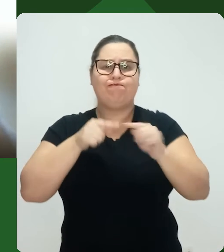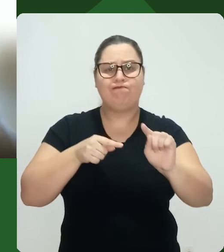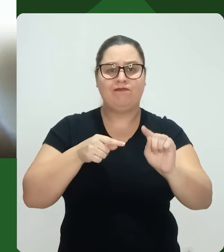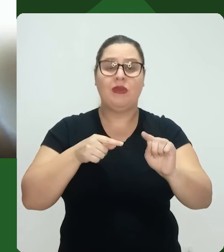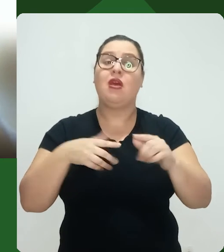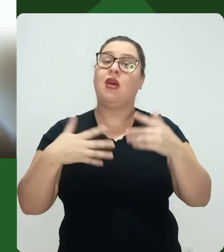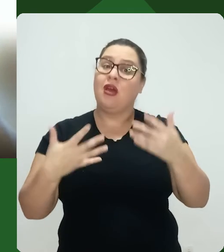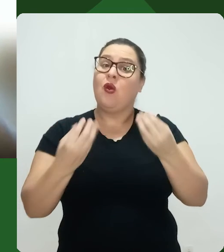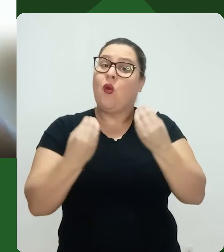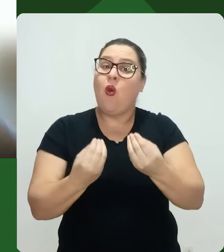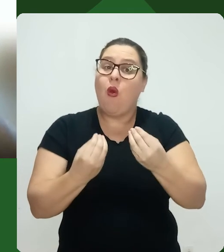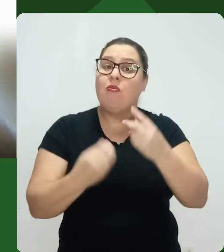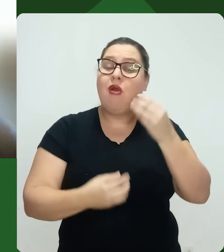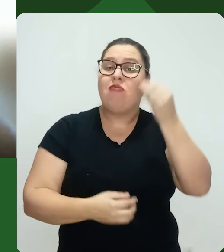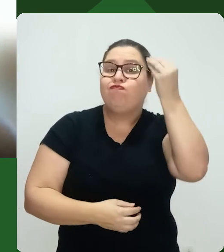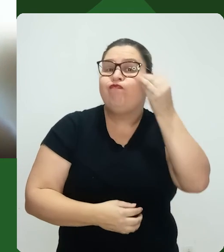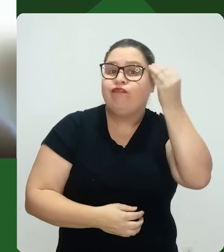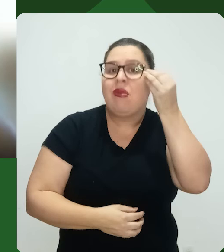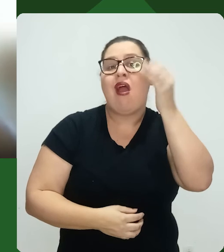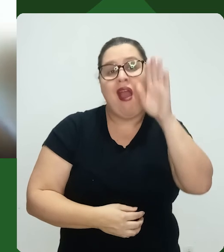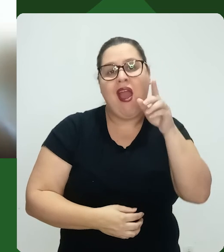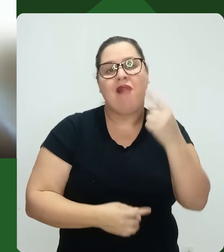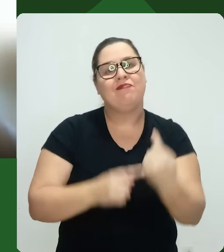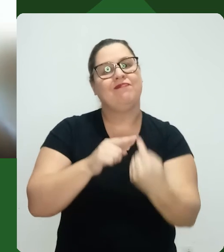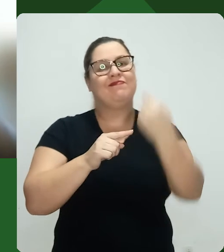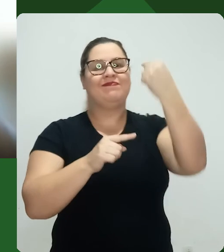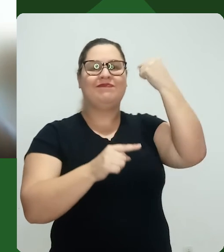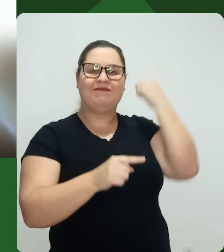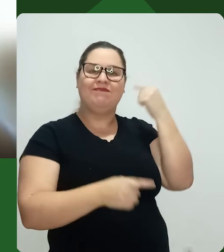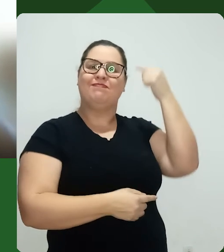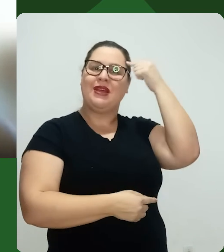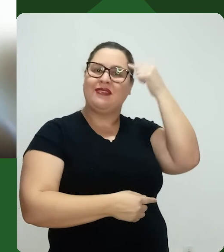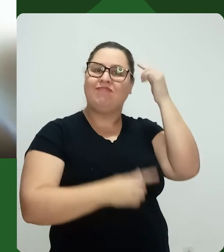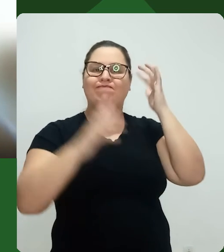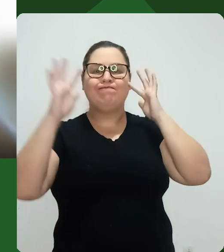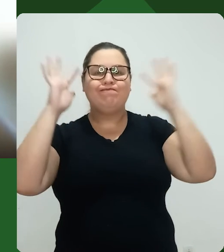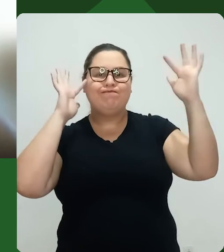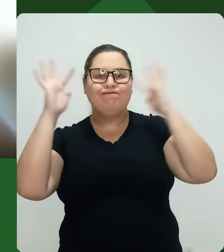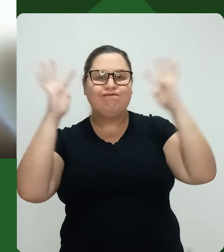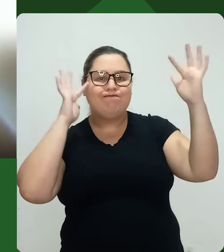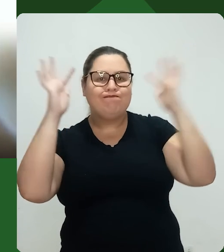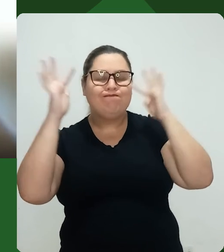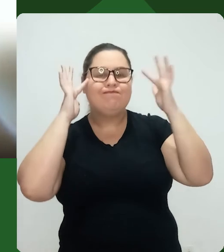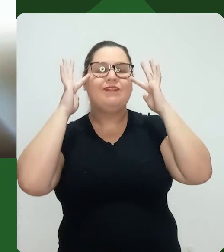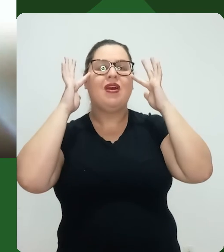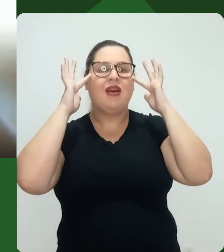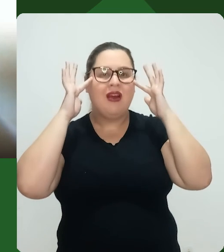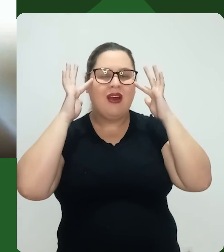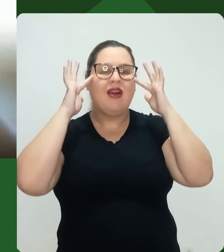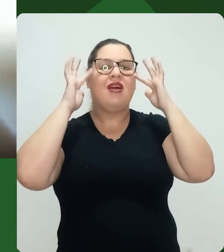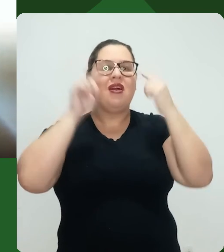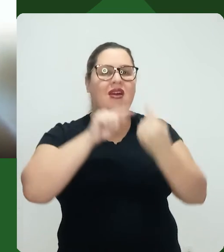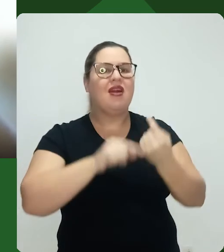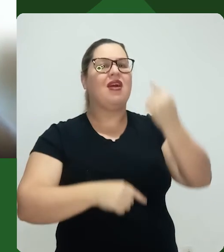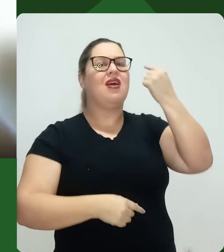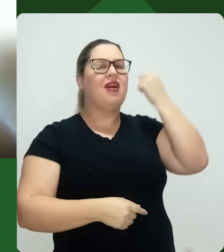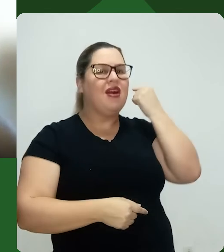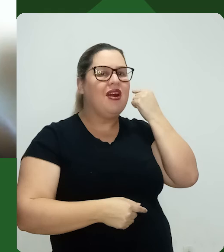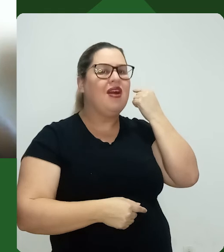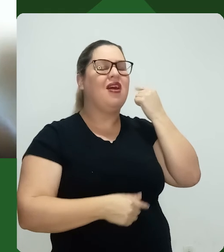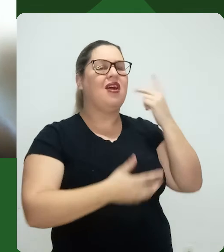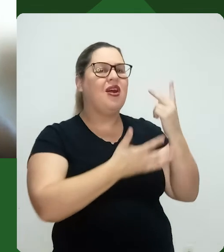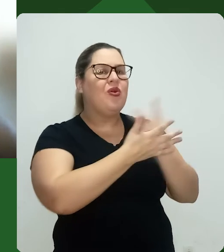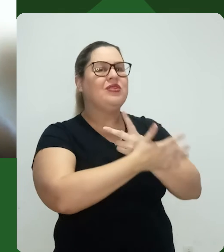né? E uma das inspirações para fazer isso pode ser o passado. Eu posso ir pensar no passado e refletir assim,